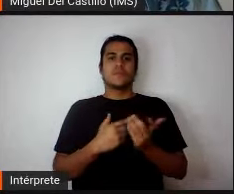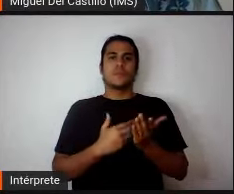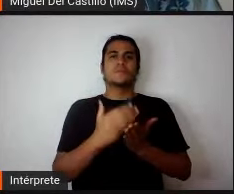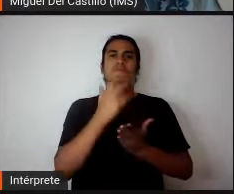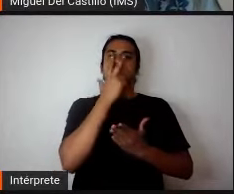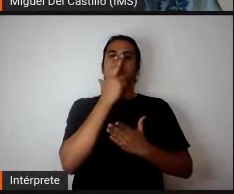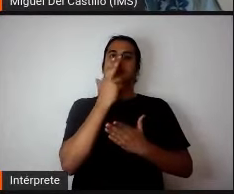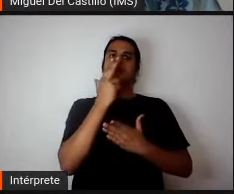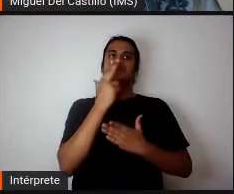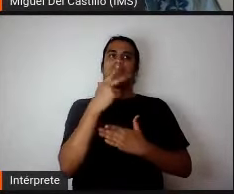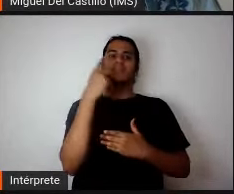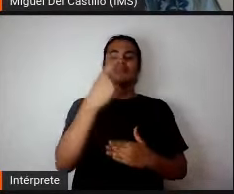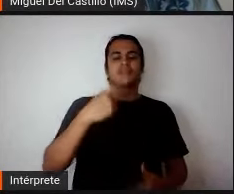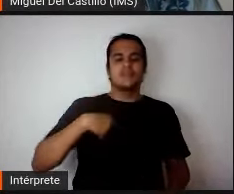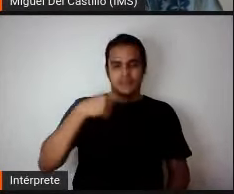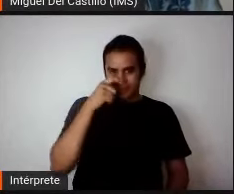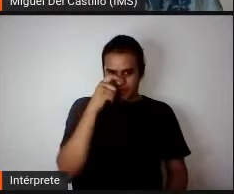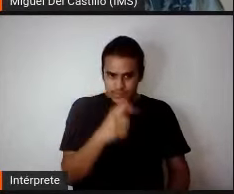intenção,